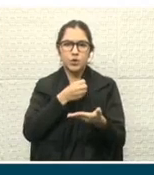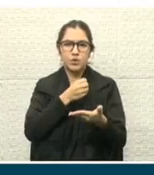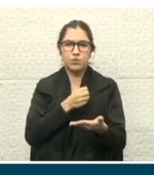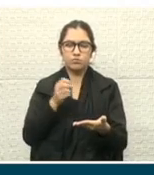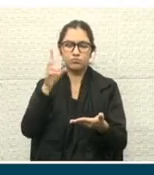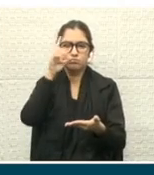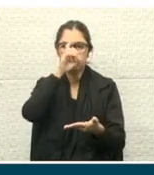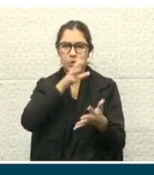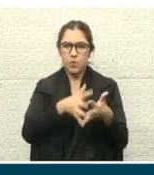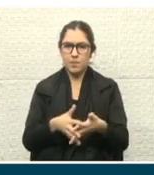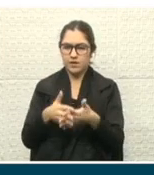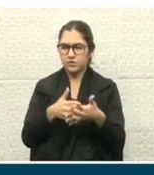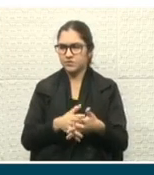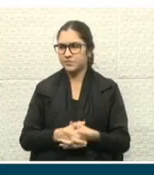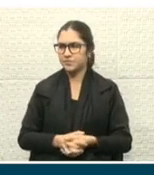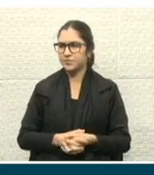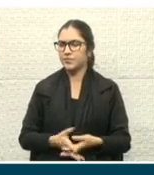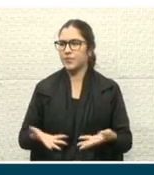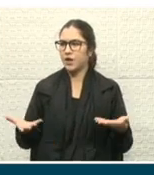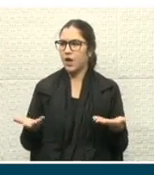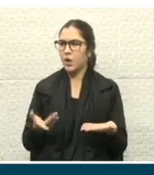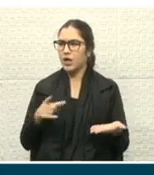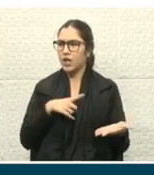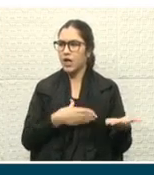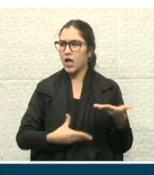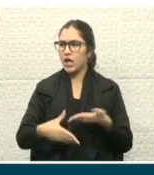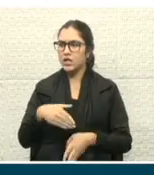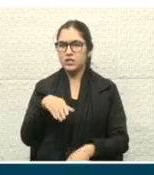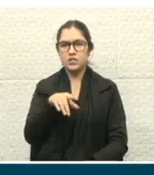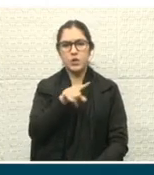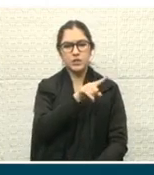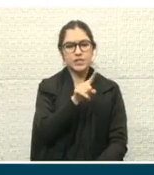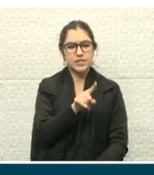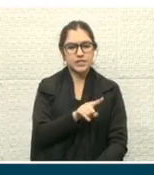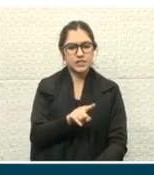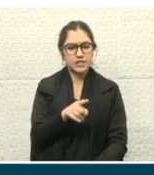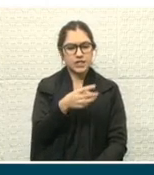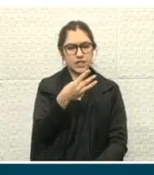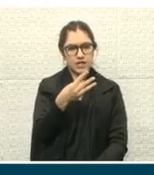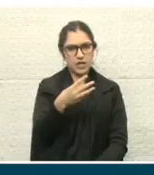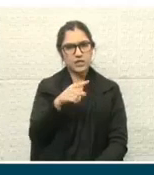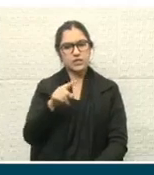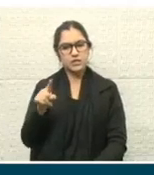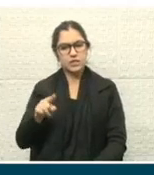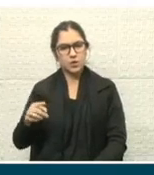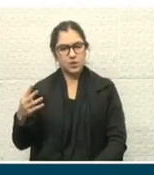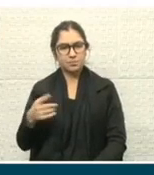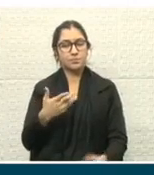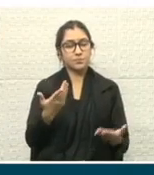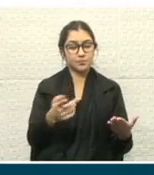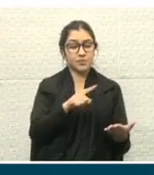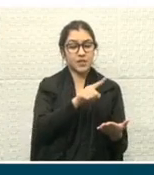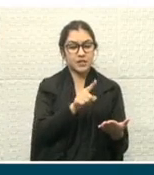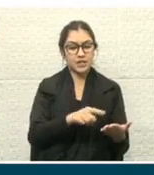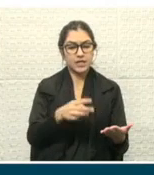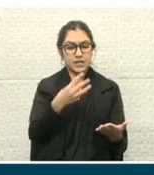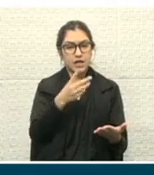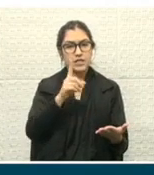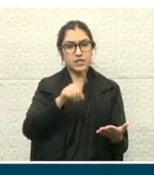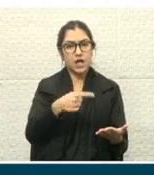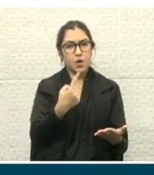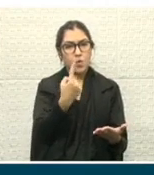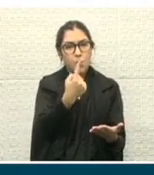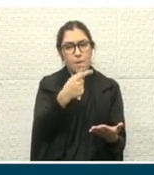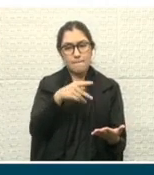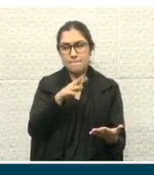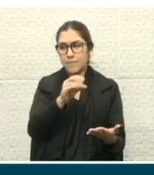complexo. Agora, em relação a Z3 e Z4. Bom, Z3 é um ponto,